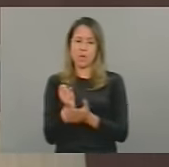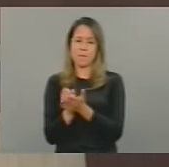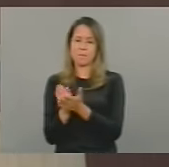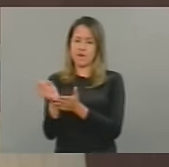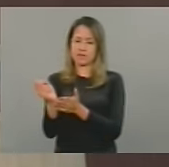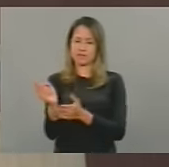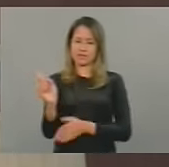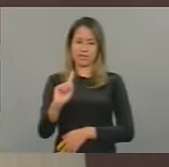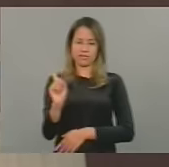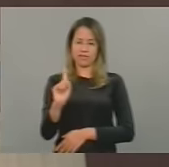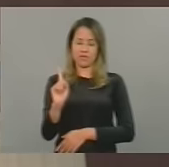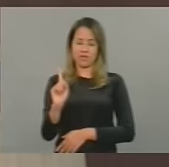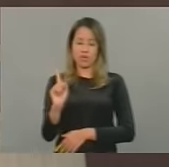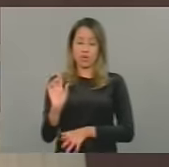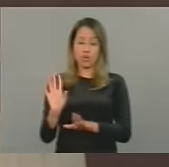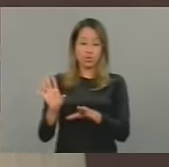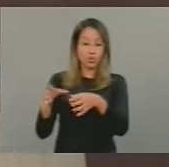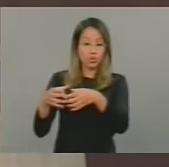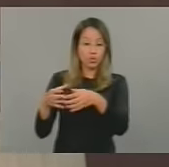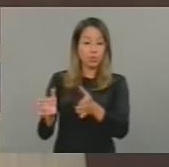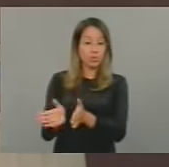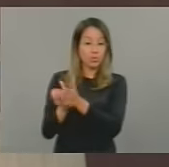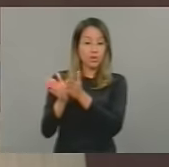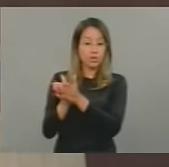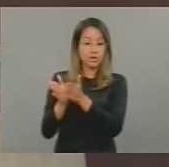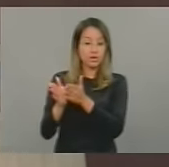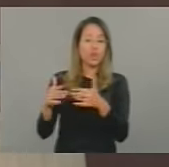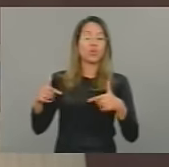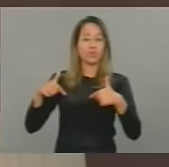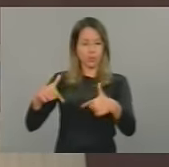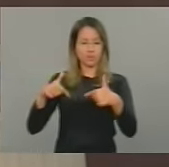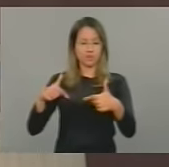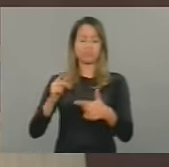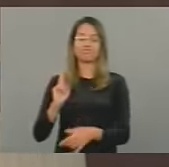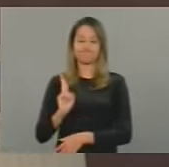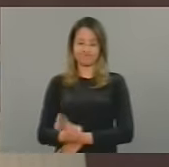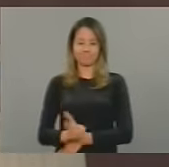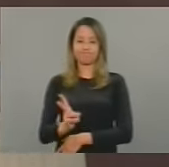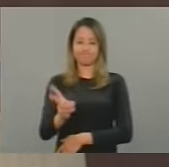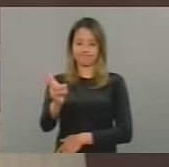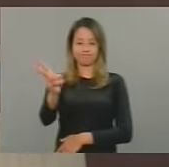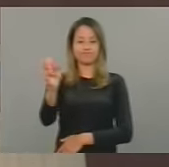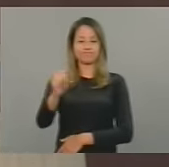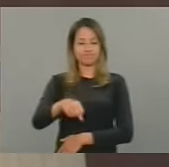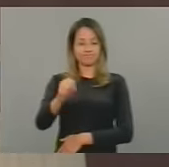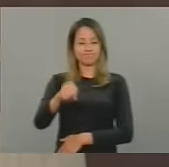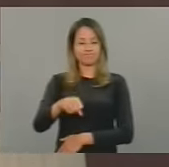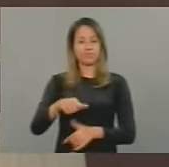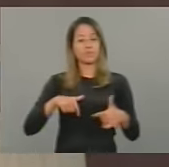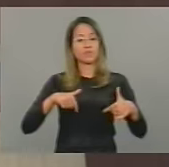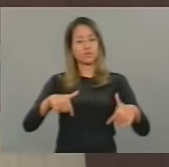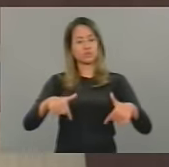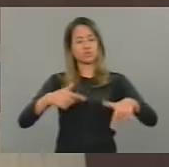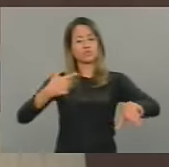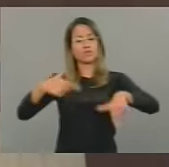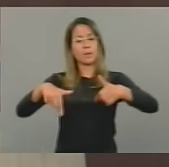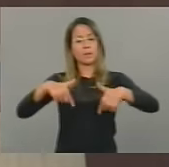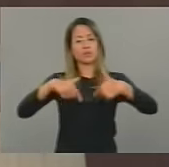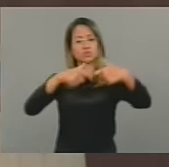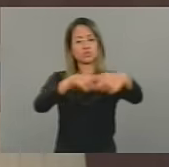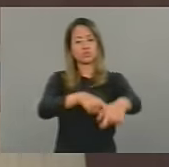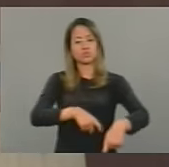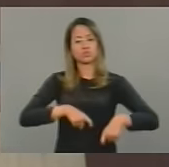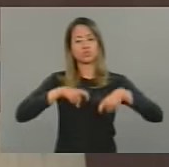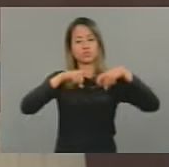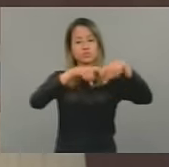minha solidariedade às lutas pela reforma agrária, às lutas dos trabalhadores rurais, à luta do campo e